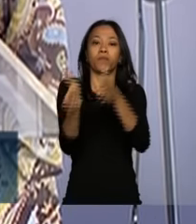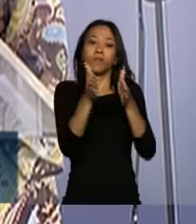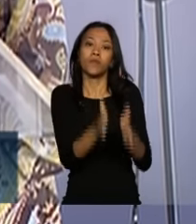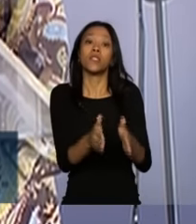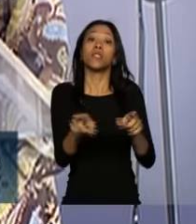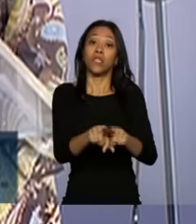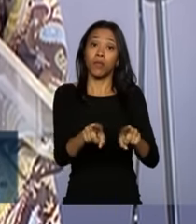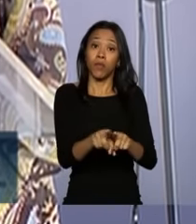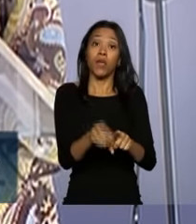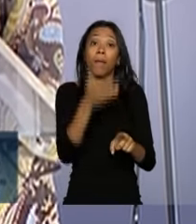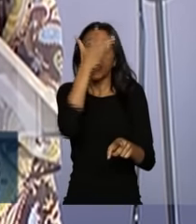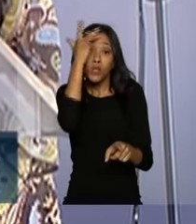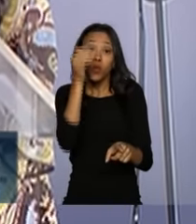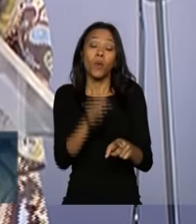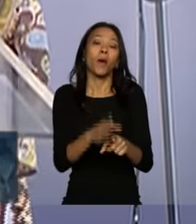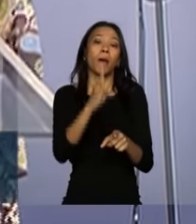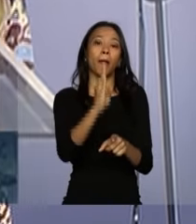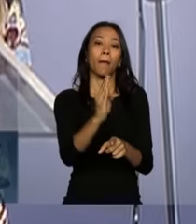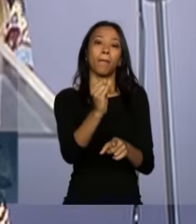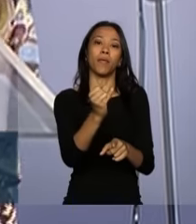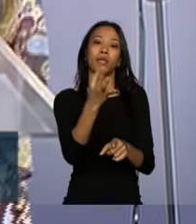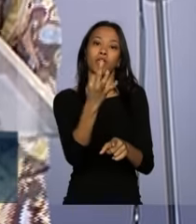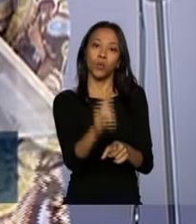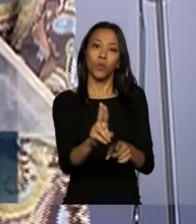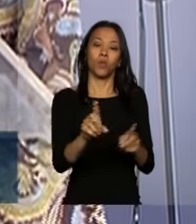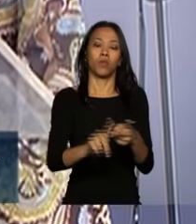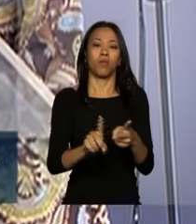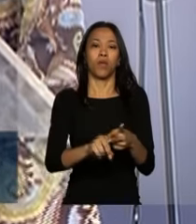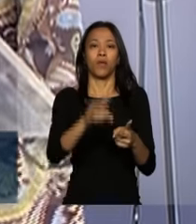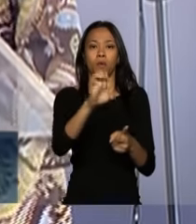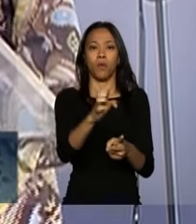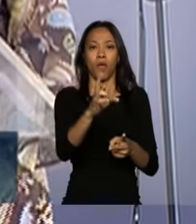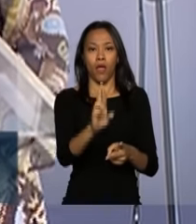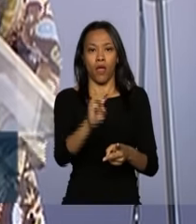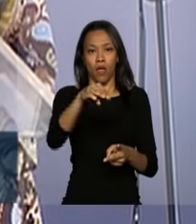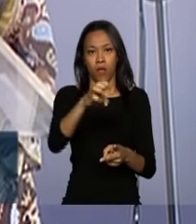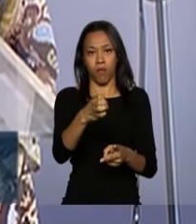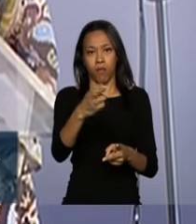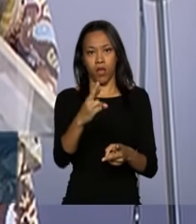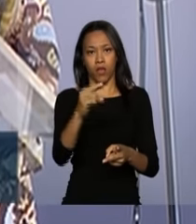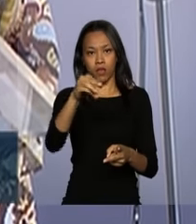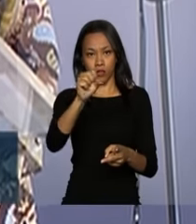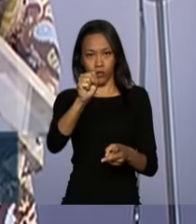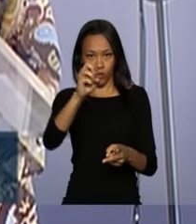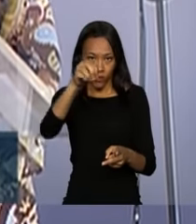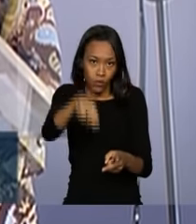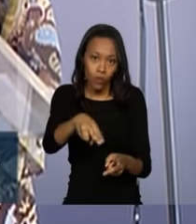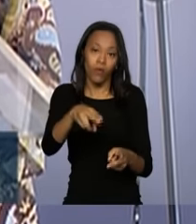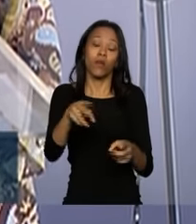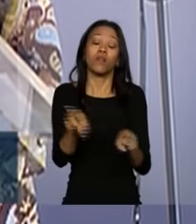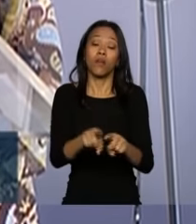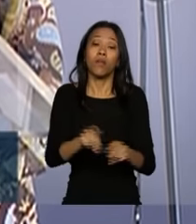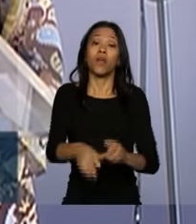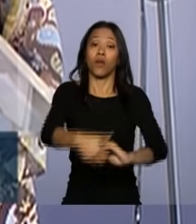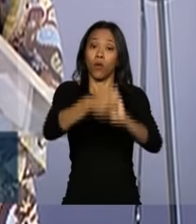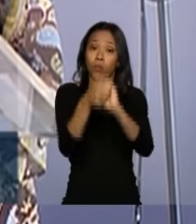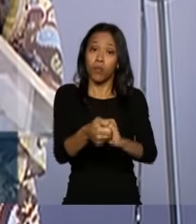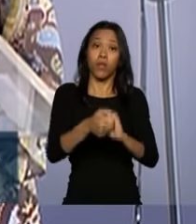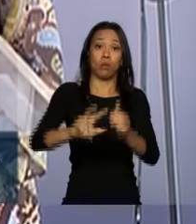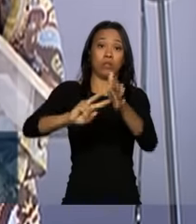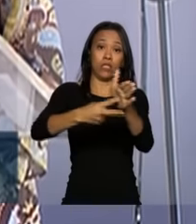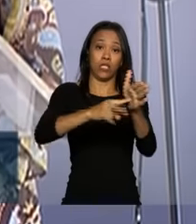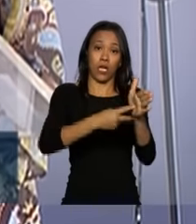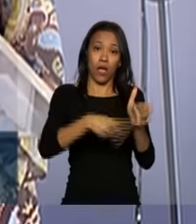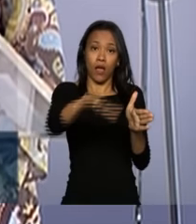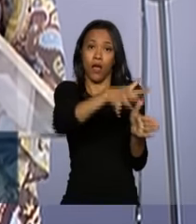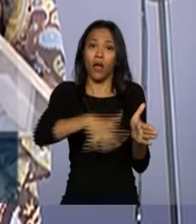Cumprimentando o Mitu, o Emerson José da Silva. Cumprimento o Sindicato de